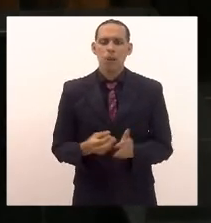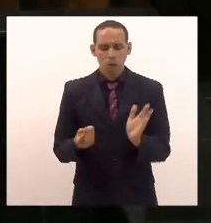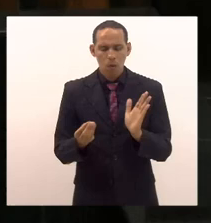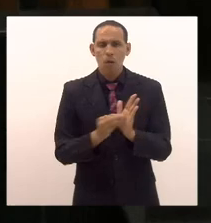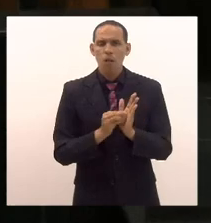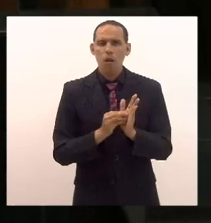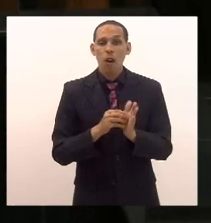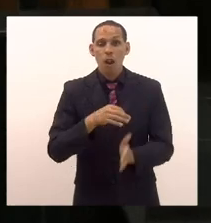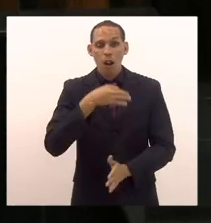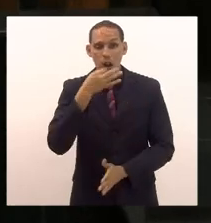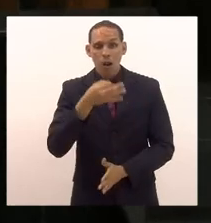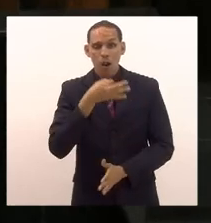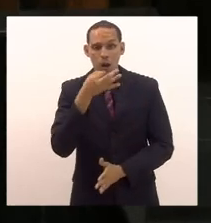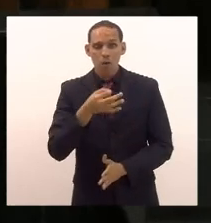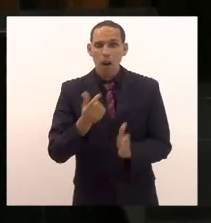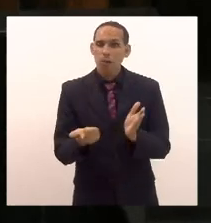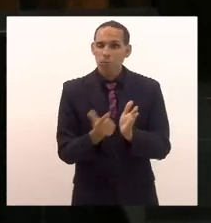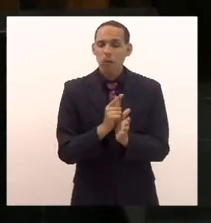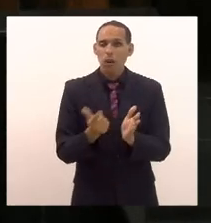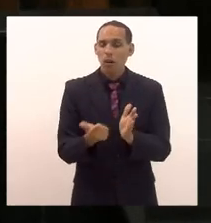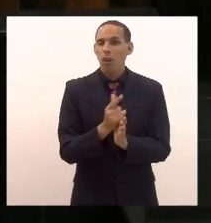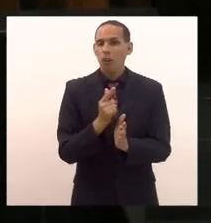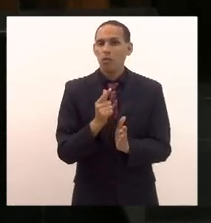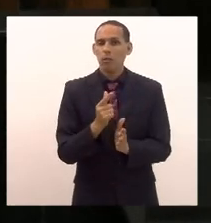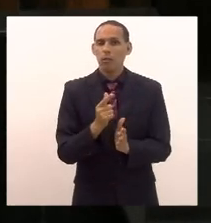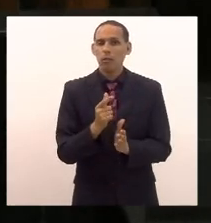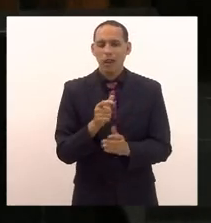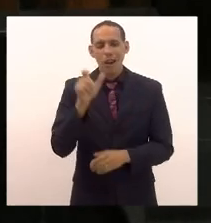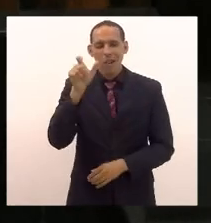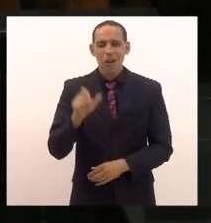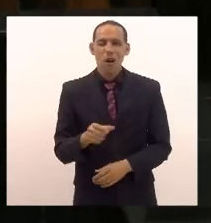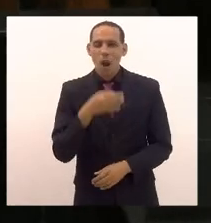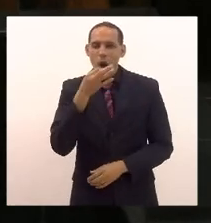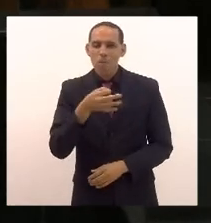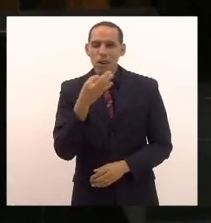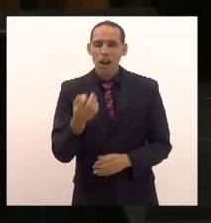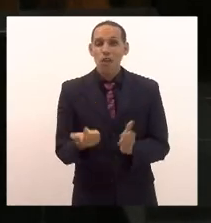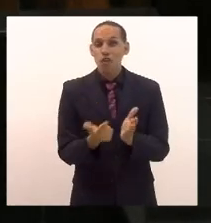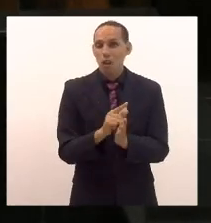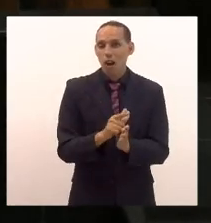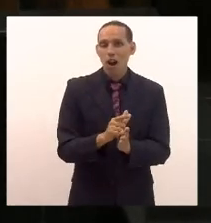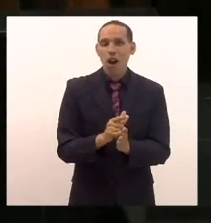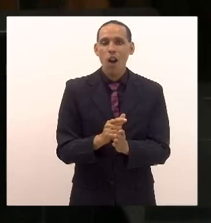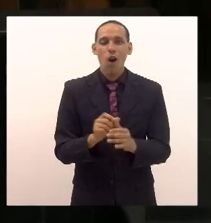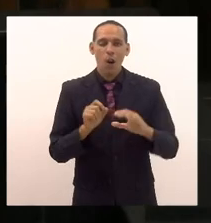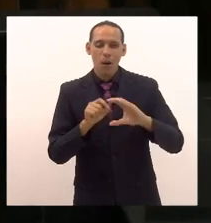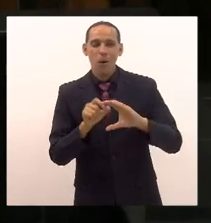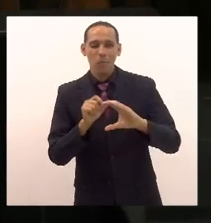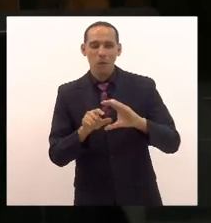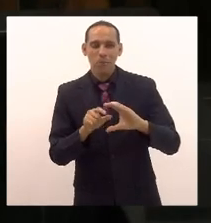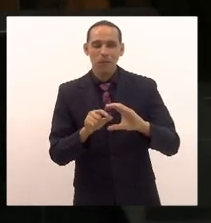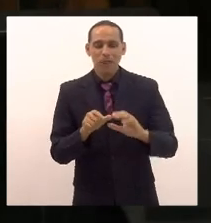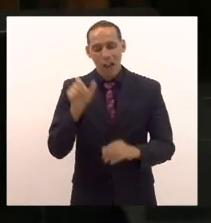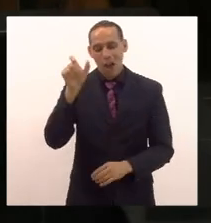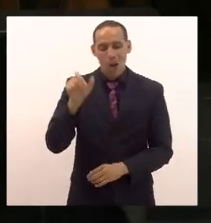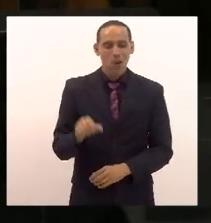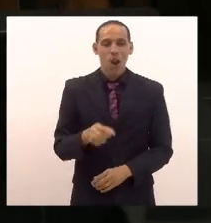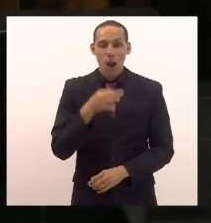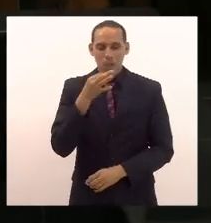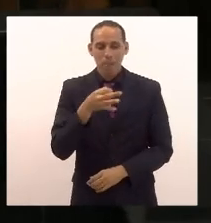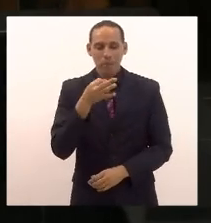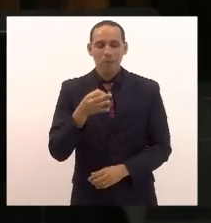opinião do jornal coluna opinião do jornal O Globo na caderno opinião coluna